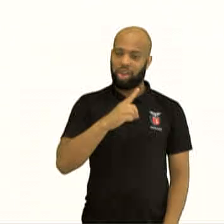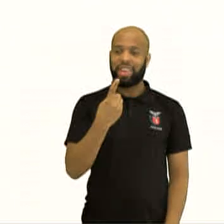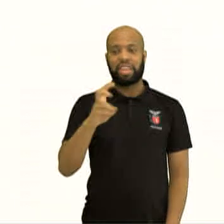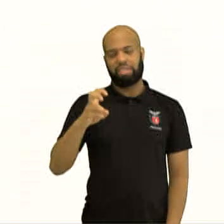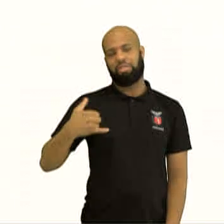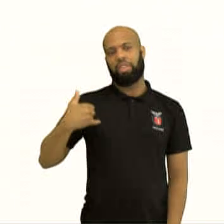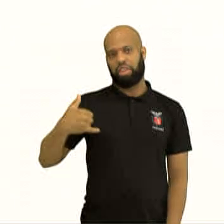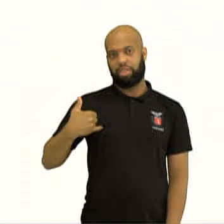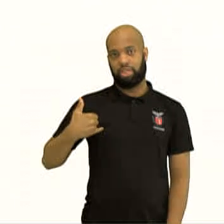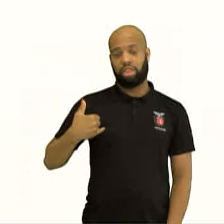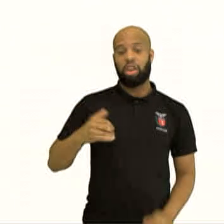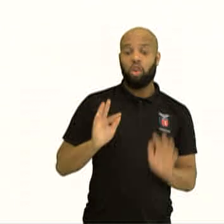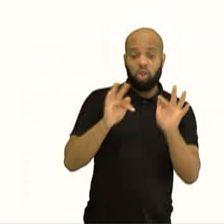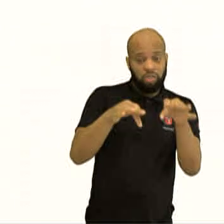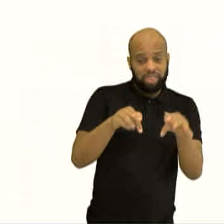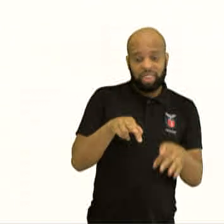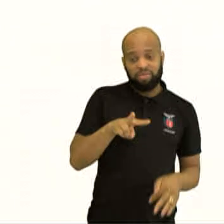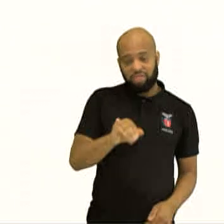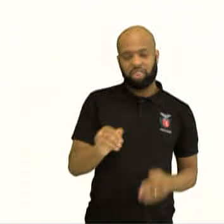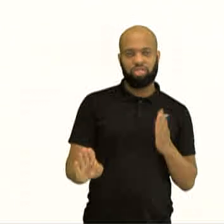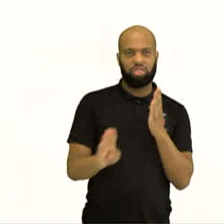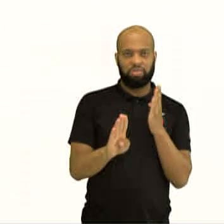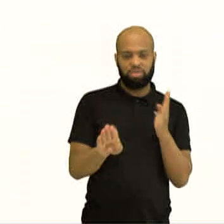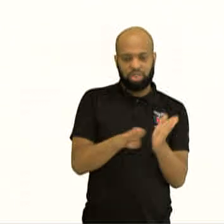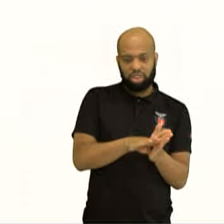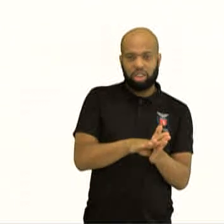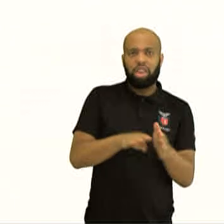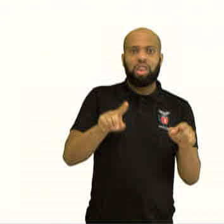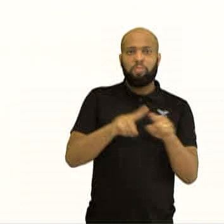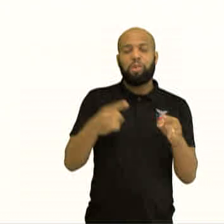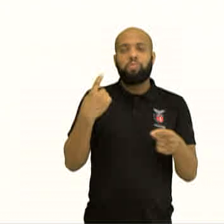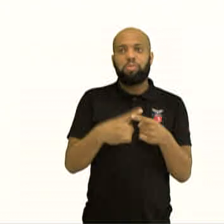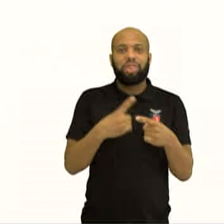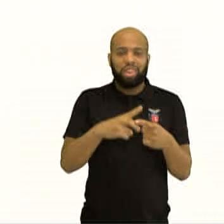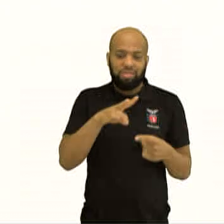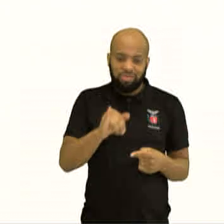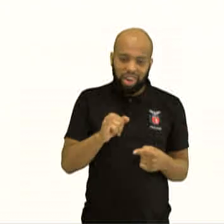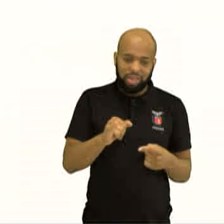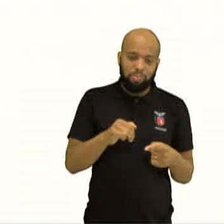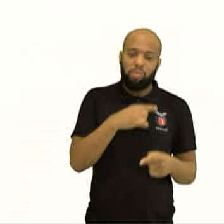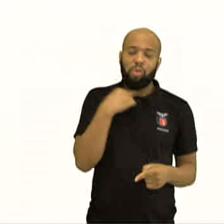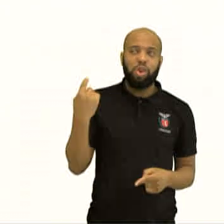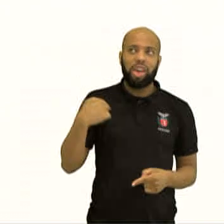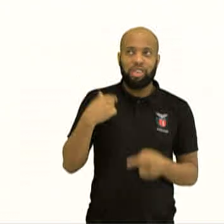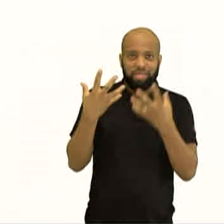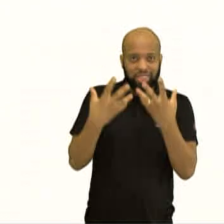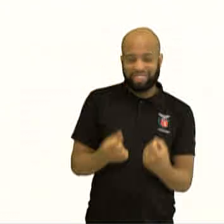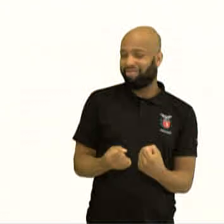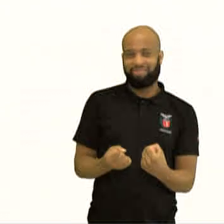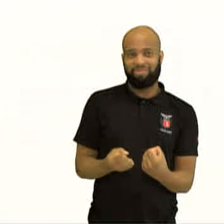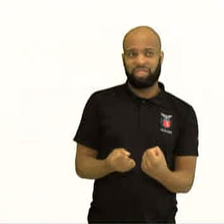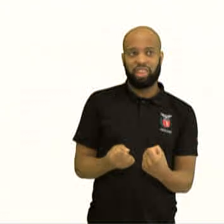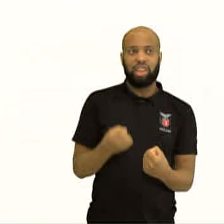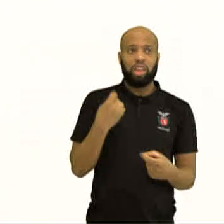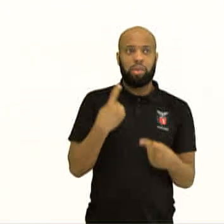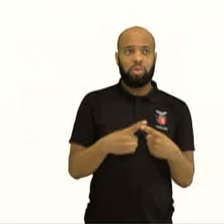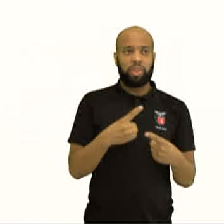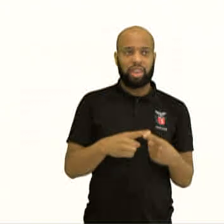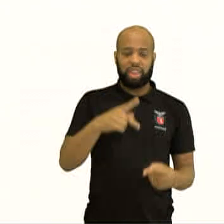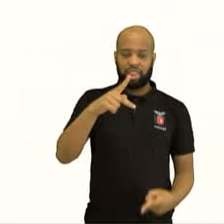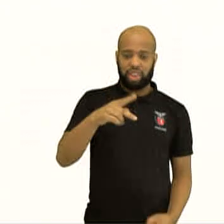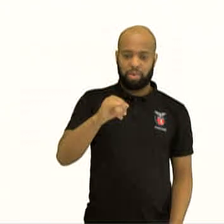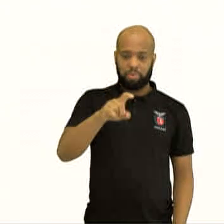previsível. Mas não é por serem previsíveis que as perdas se tornam menores. Não creio que Pixie